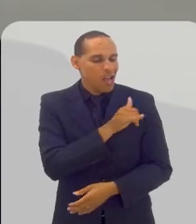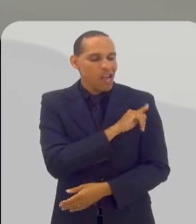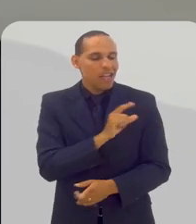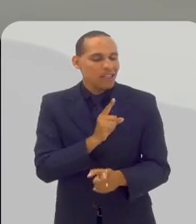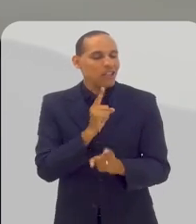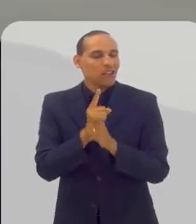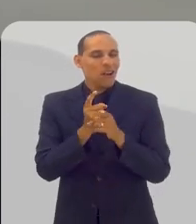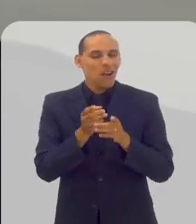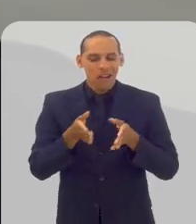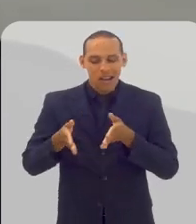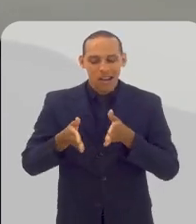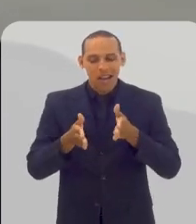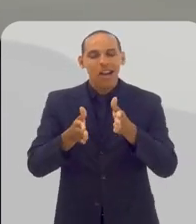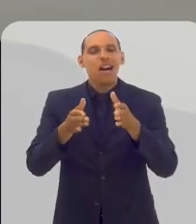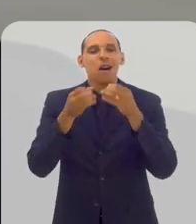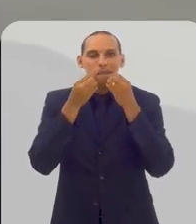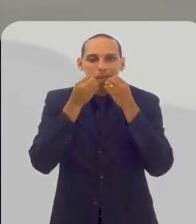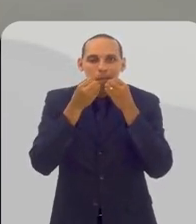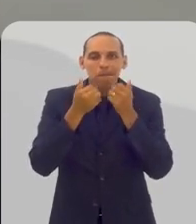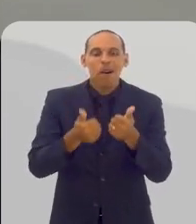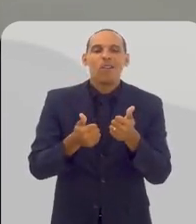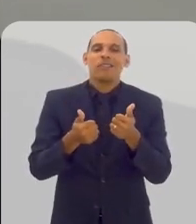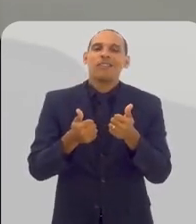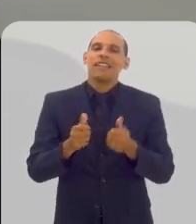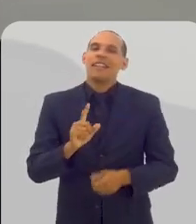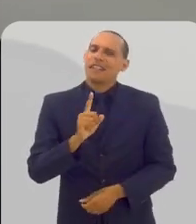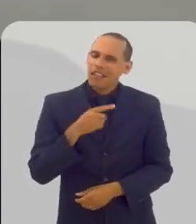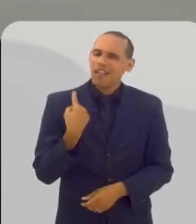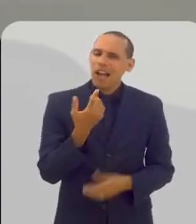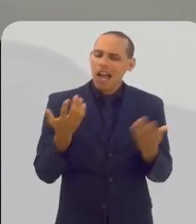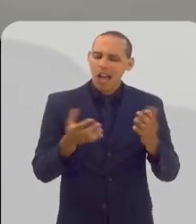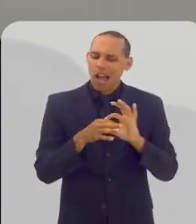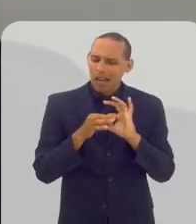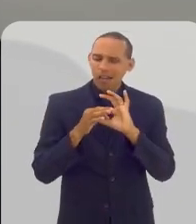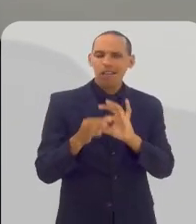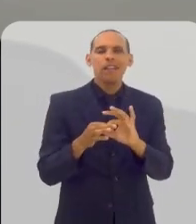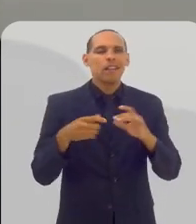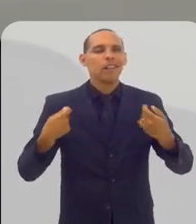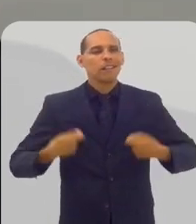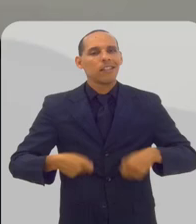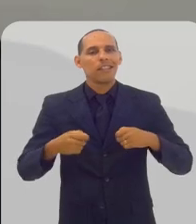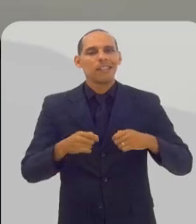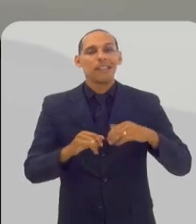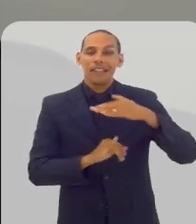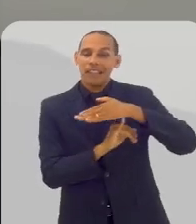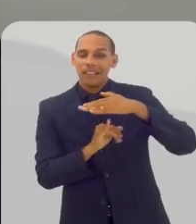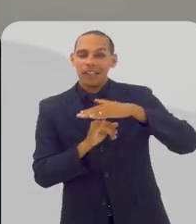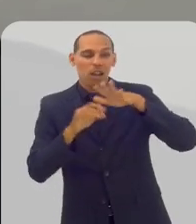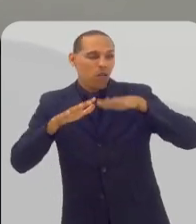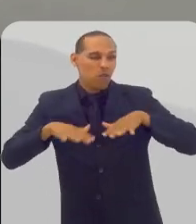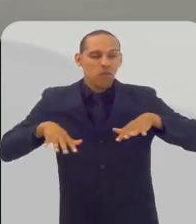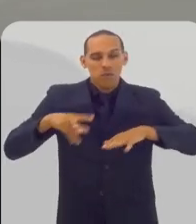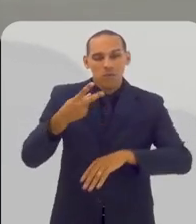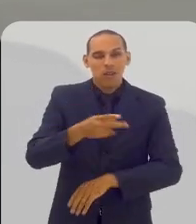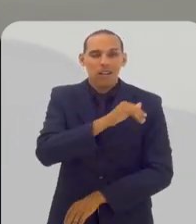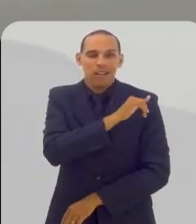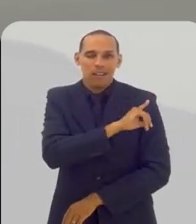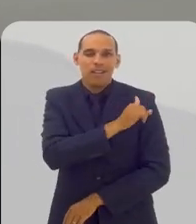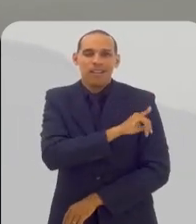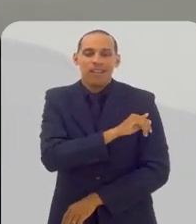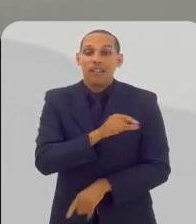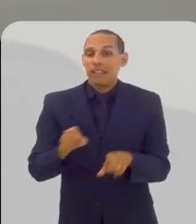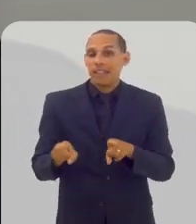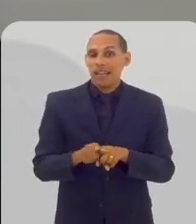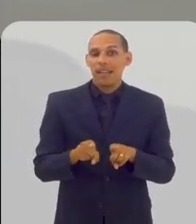conhecem mas eu acho que agora o Rio de Janeiro encontrou um bom caminho e a gente precisa de unir de unir as